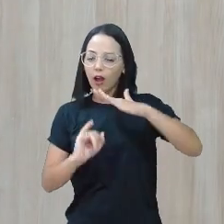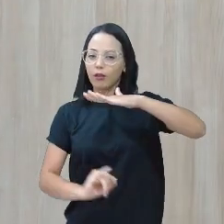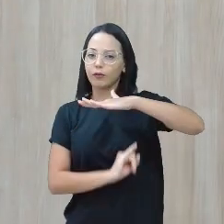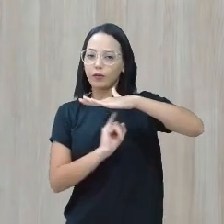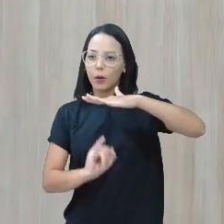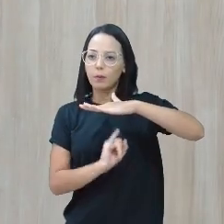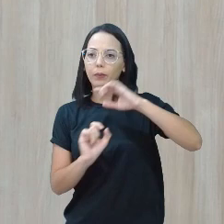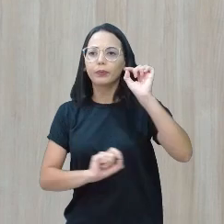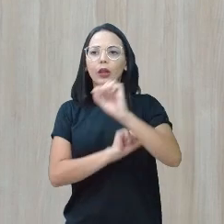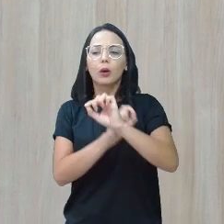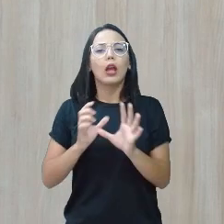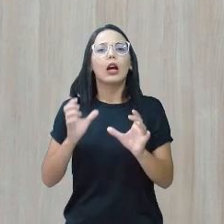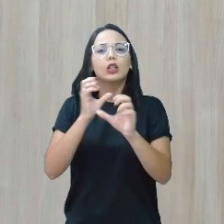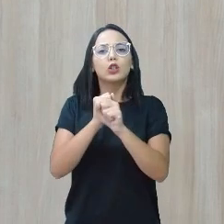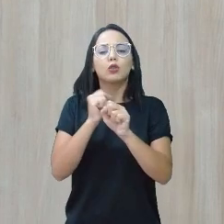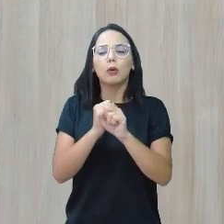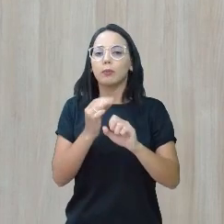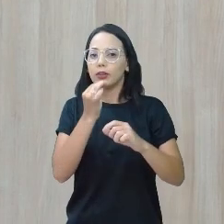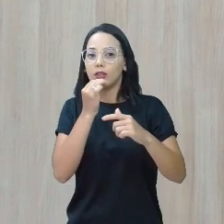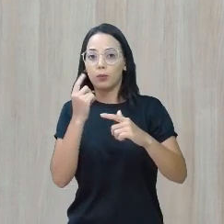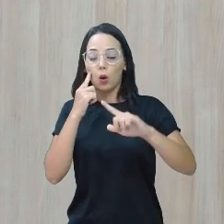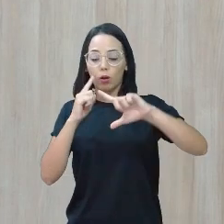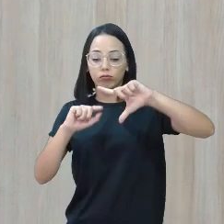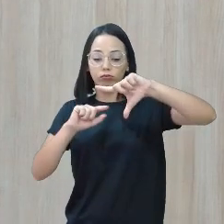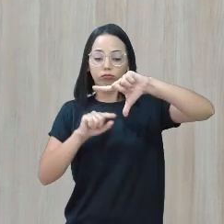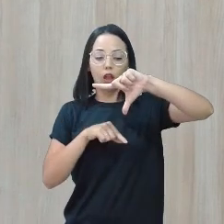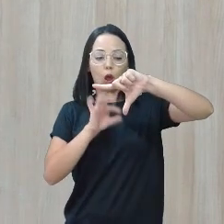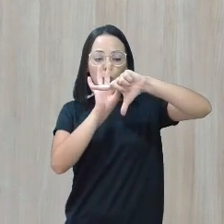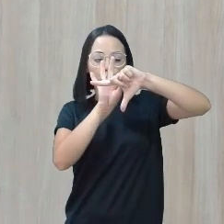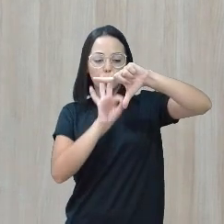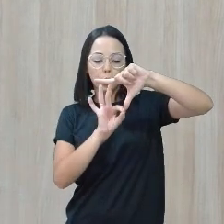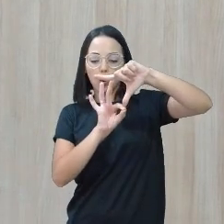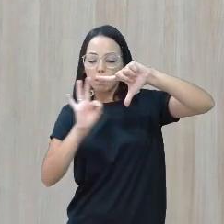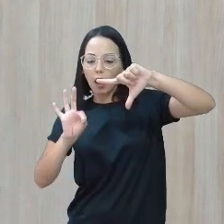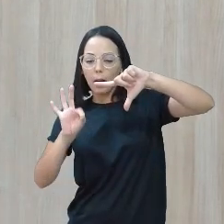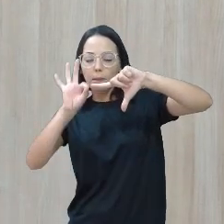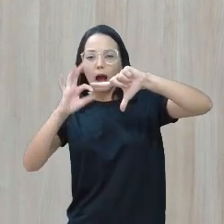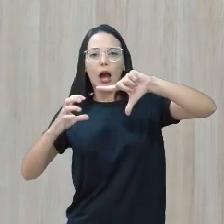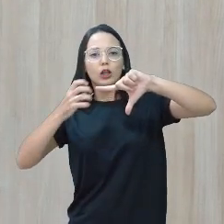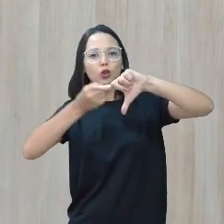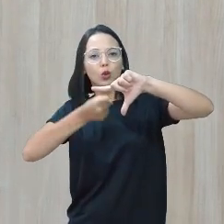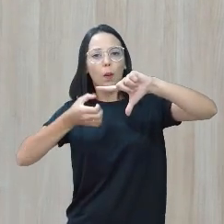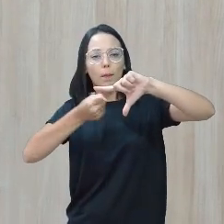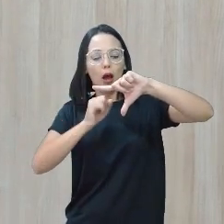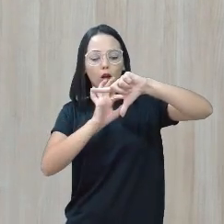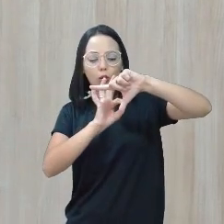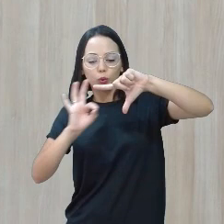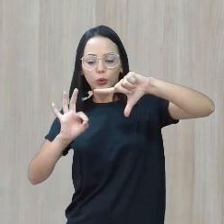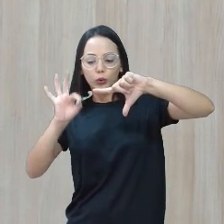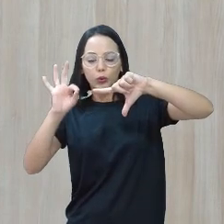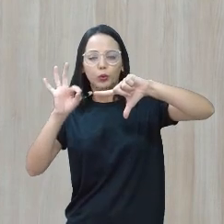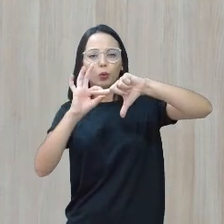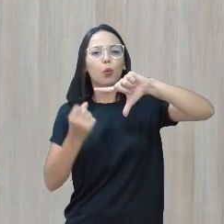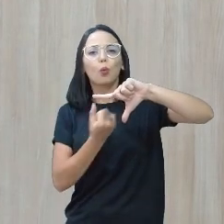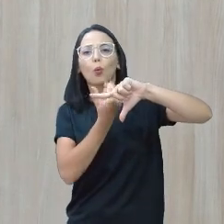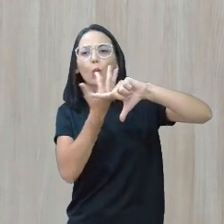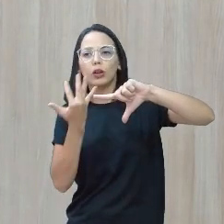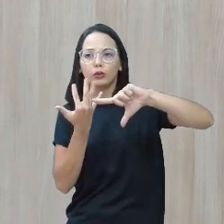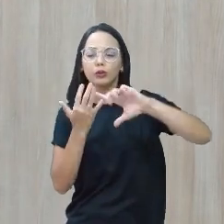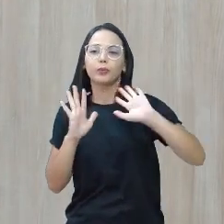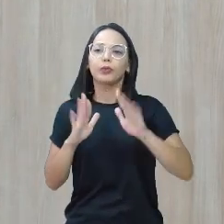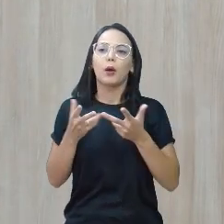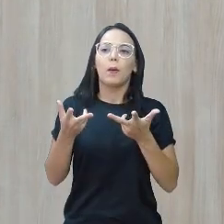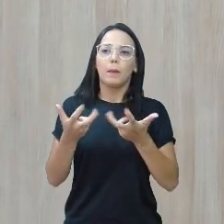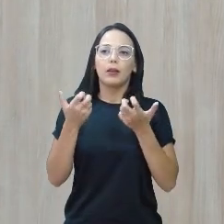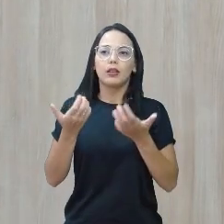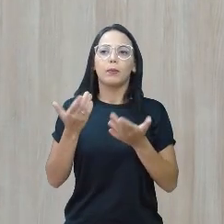vai ser a soma dos lados. A gente vai medir o contorno dessa linha. Basicamente, é isso que a gente vai fazer, tá certo? E aí, a gente